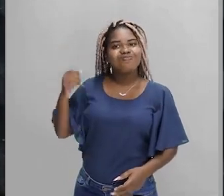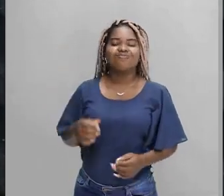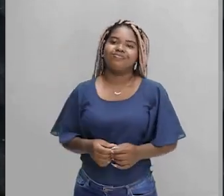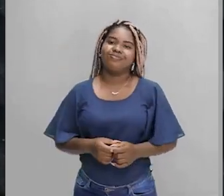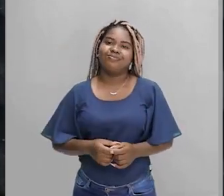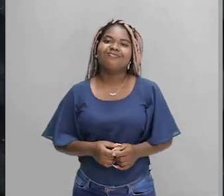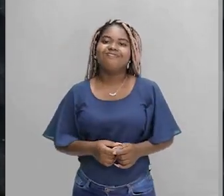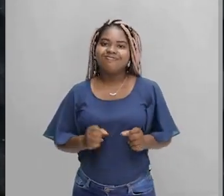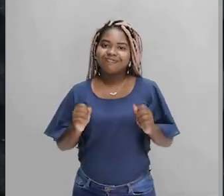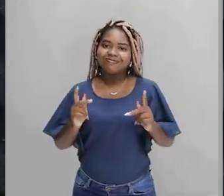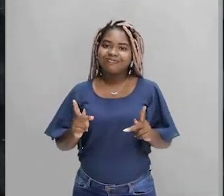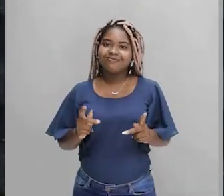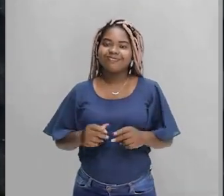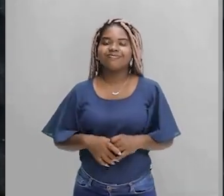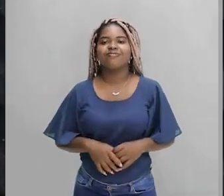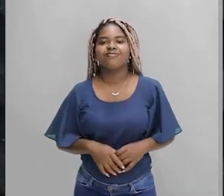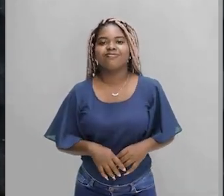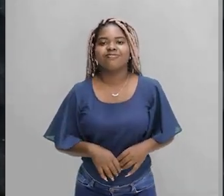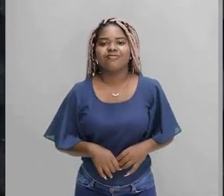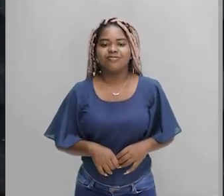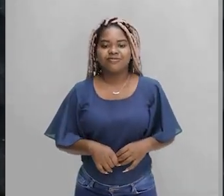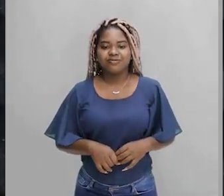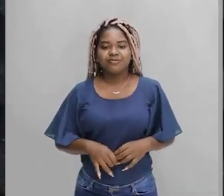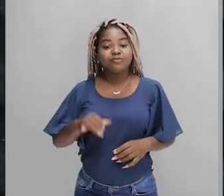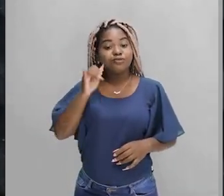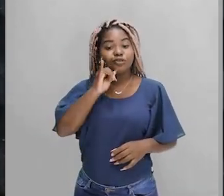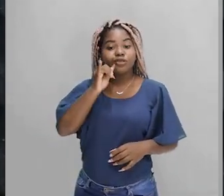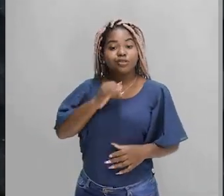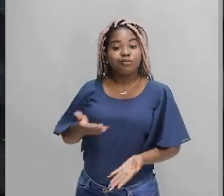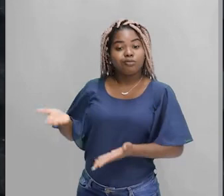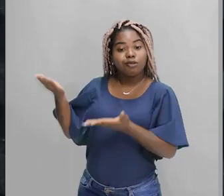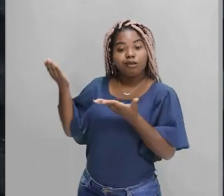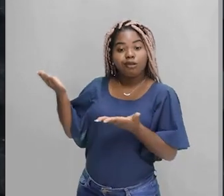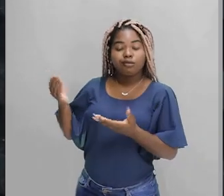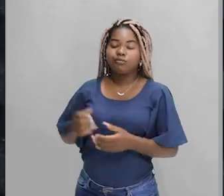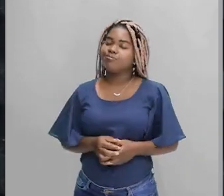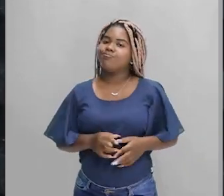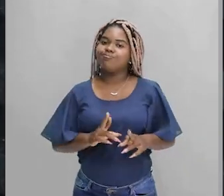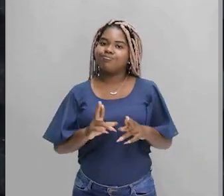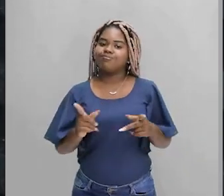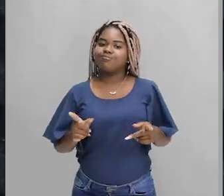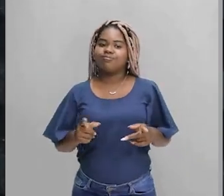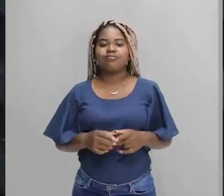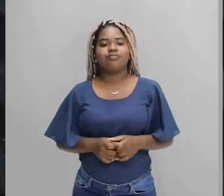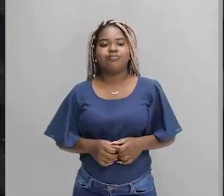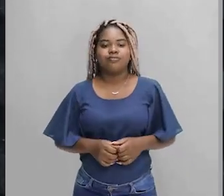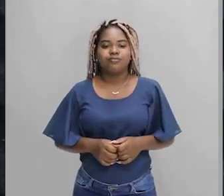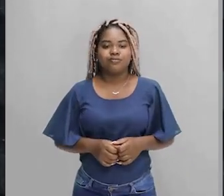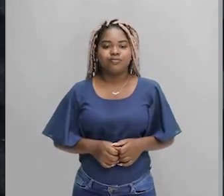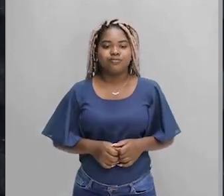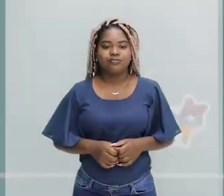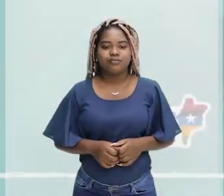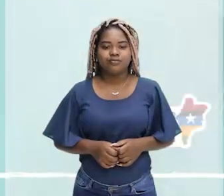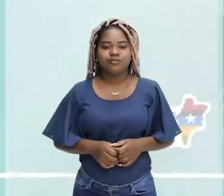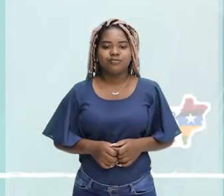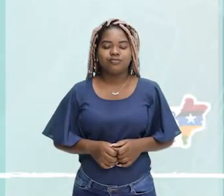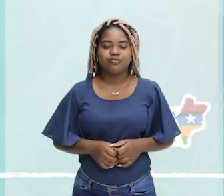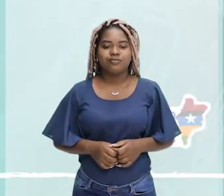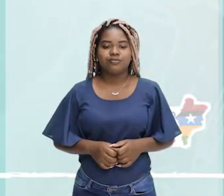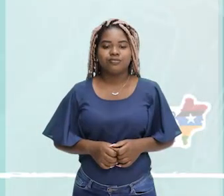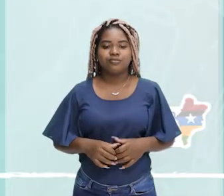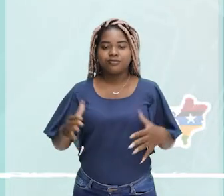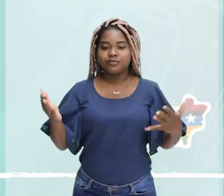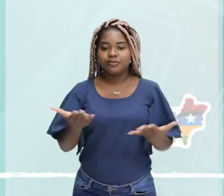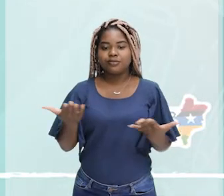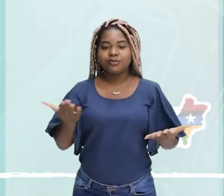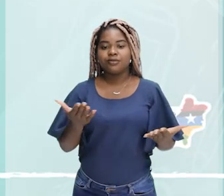altitude, porque elas foram formadas há muito mais tempo do que, por exemplo, essa como o Monte Everest. E entrando nesse aspecto, a gente vai falar